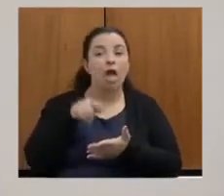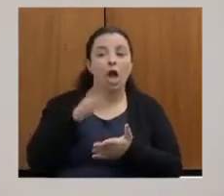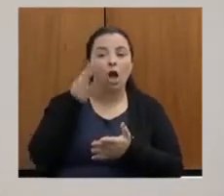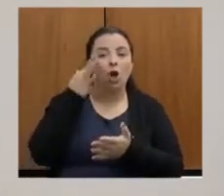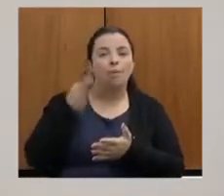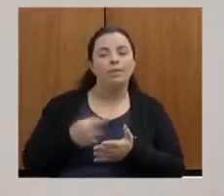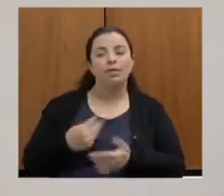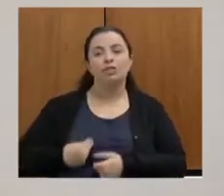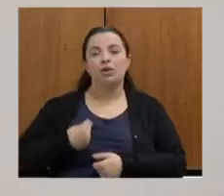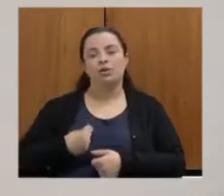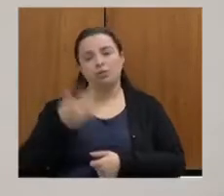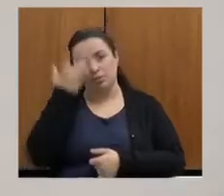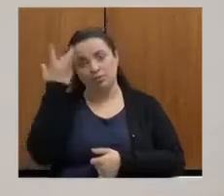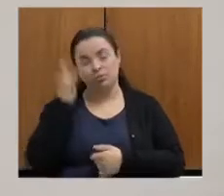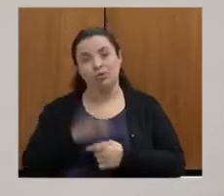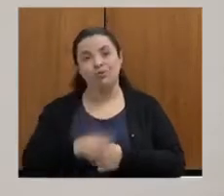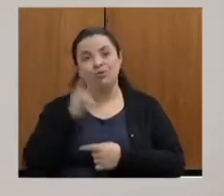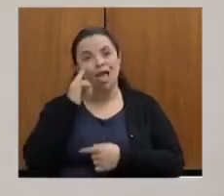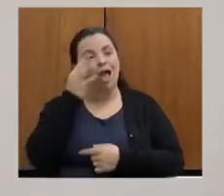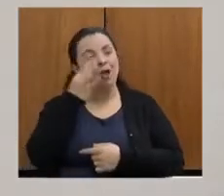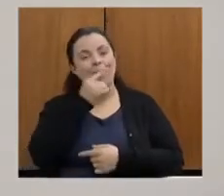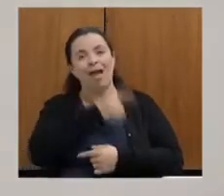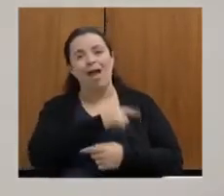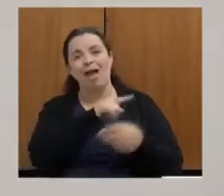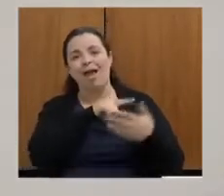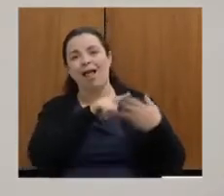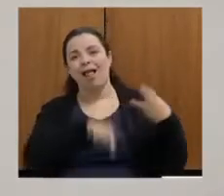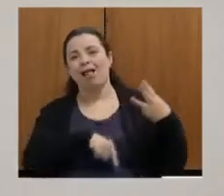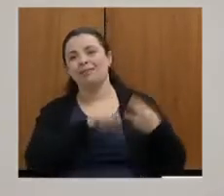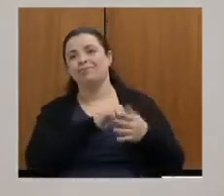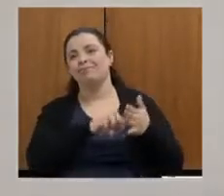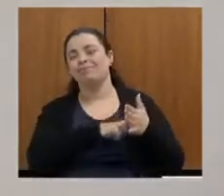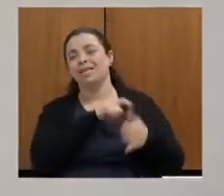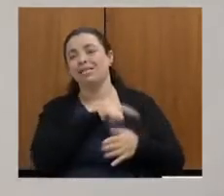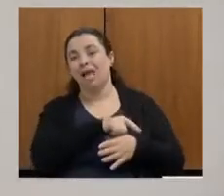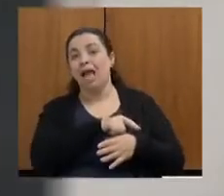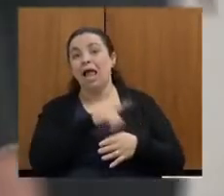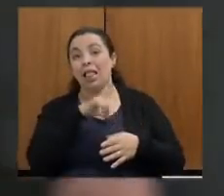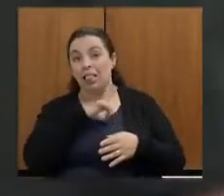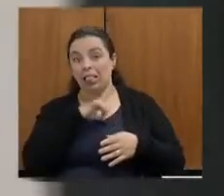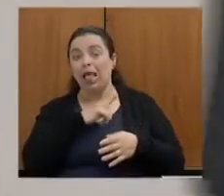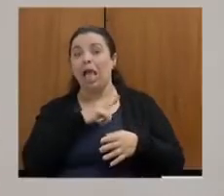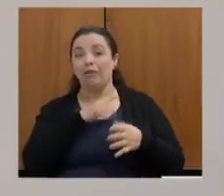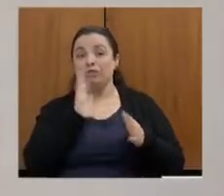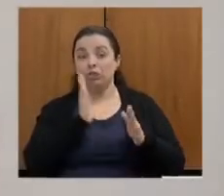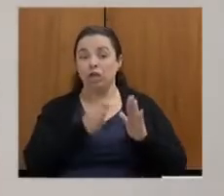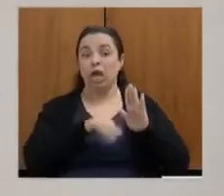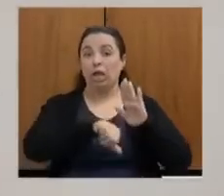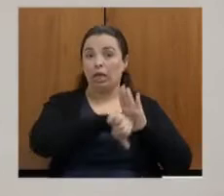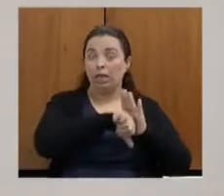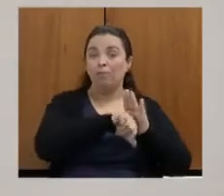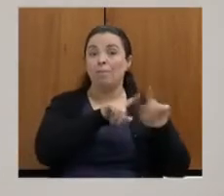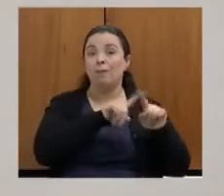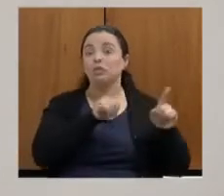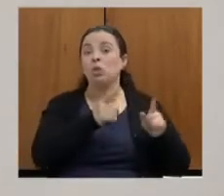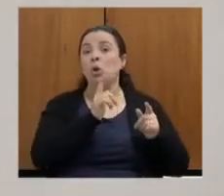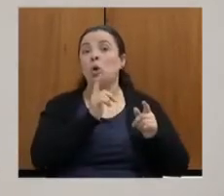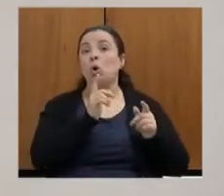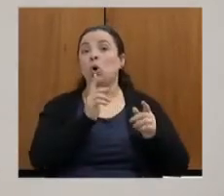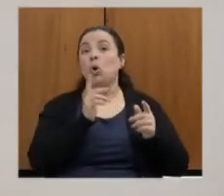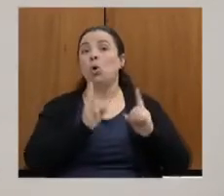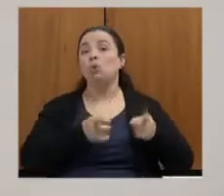mineradoras mesmo após cometerem crimes continuam com esse poder político e econômico